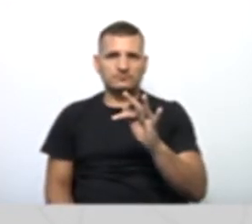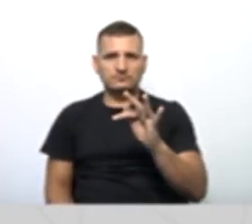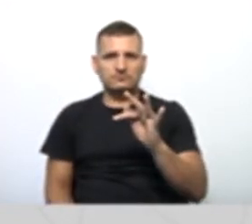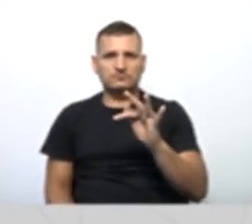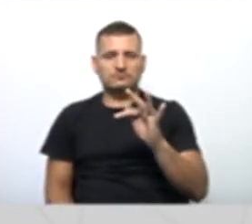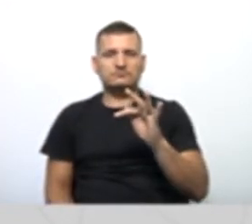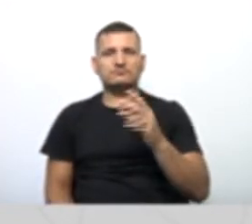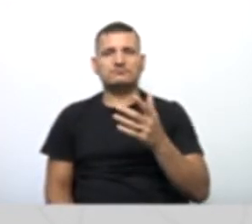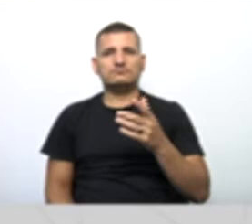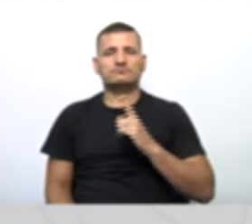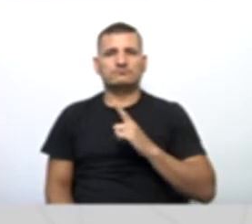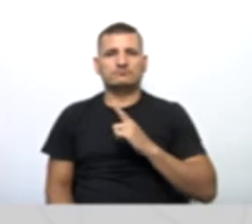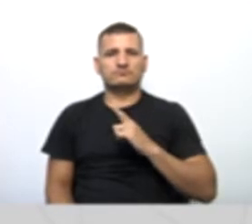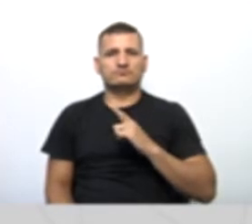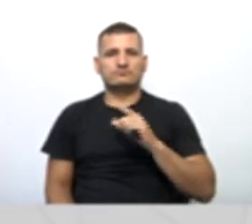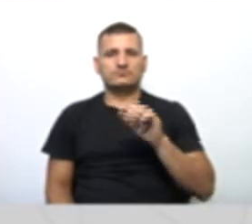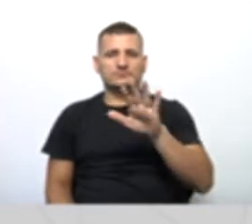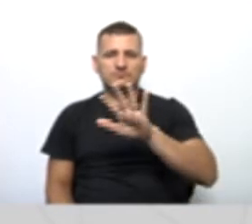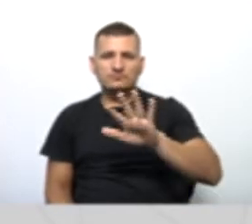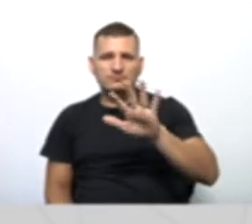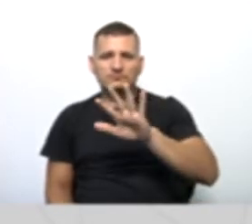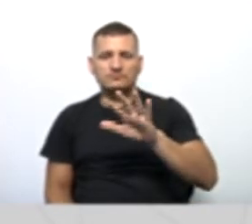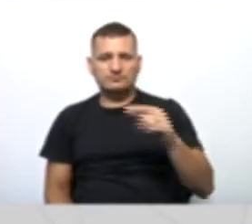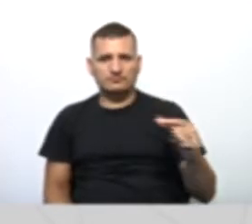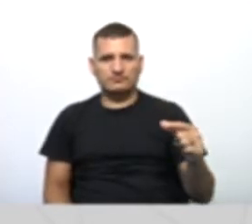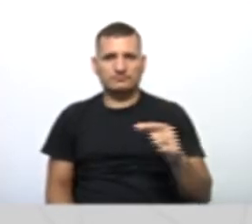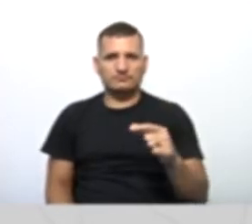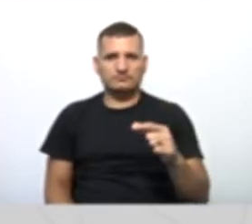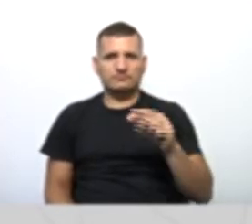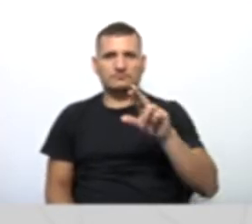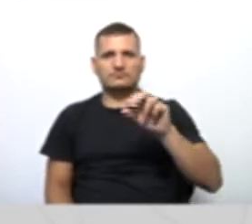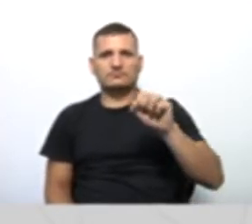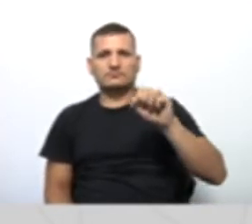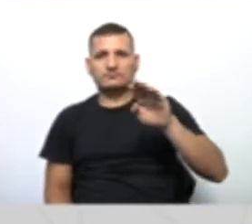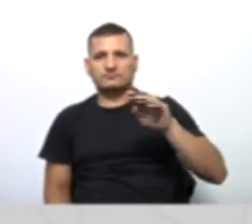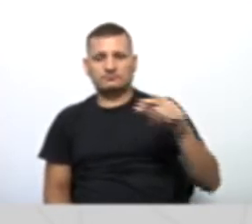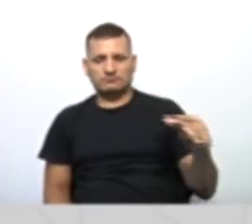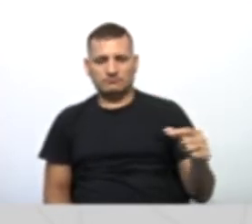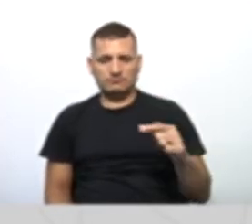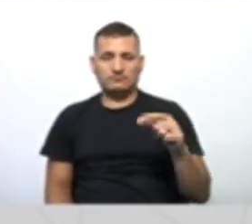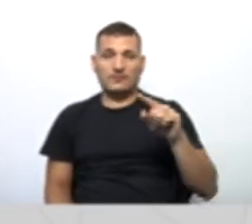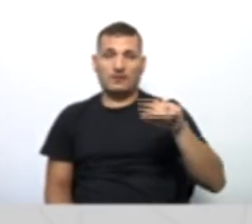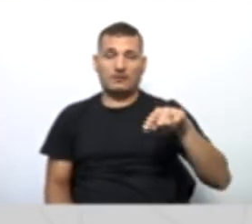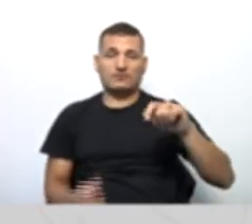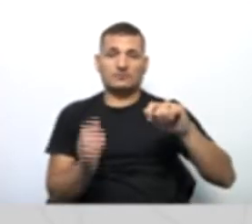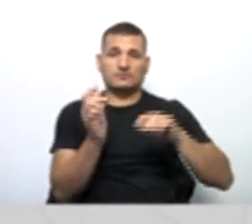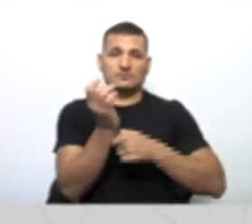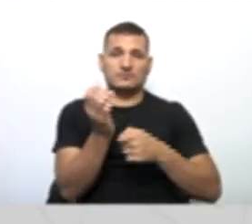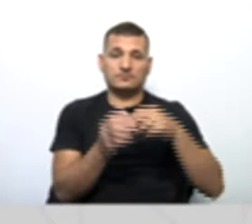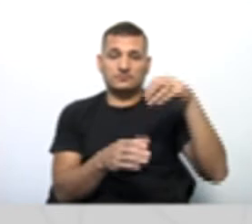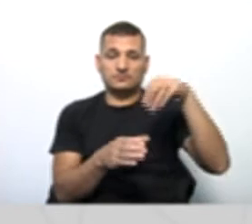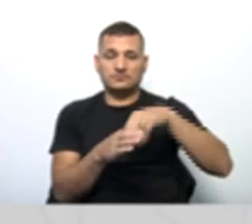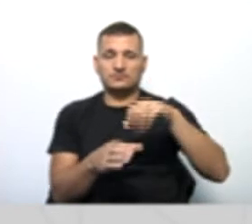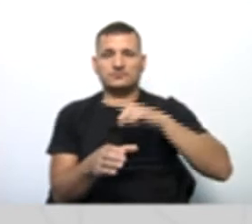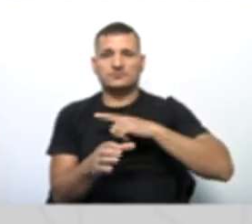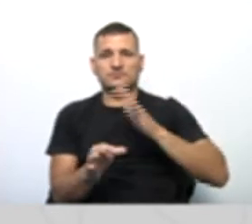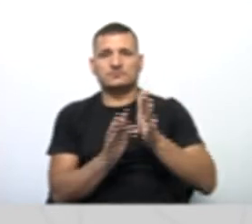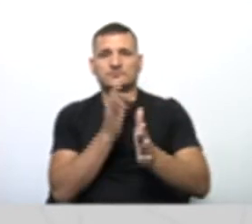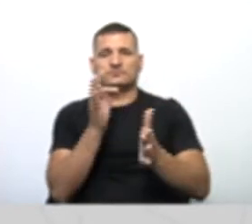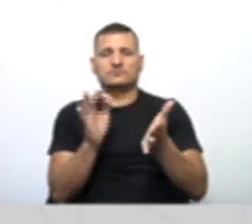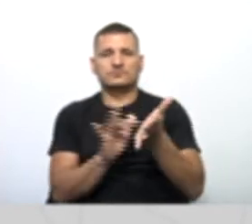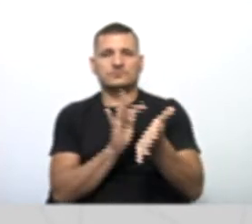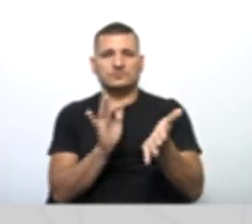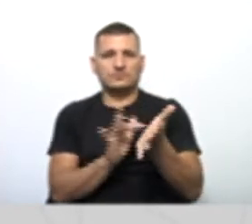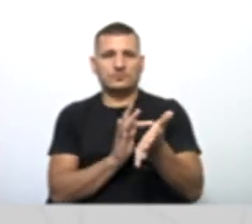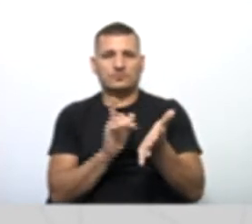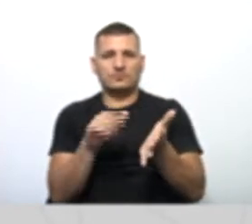USB que o usuário coloca no computador e isso é uma chave. Essa chave ali dentro tem uma assinatura digital que é